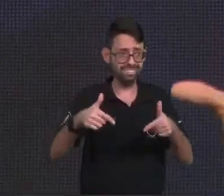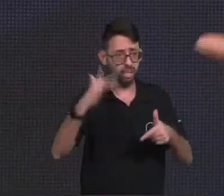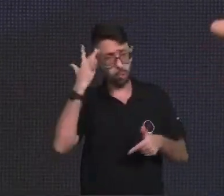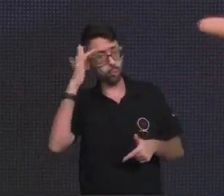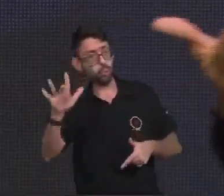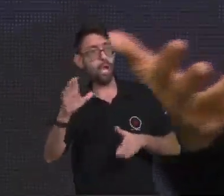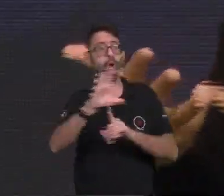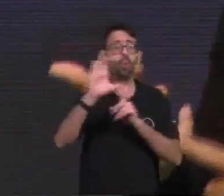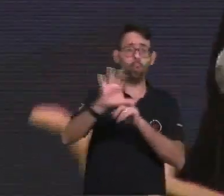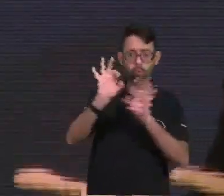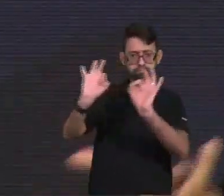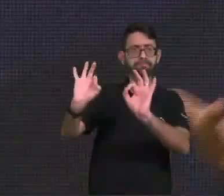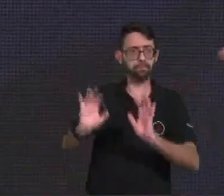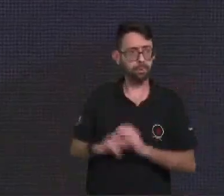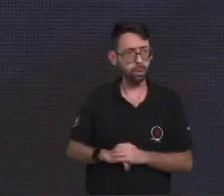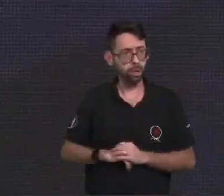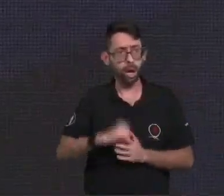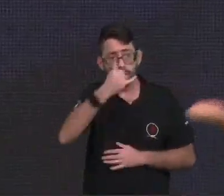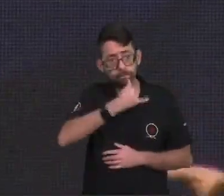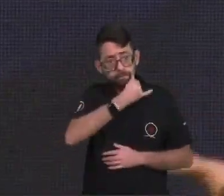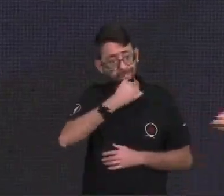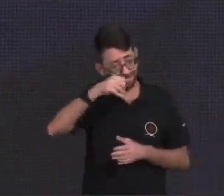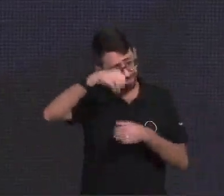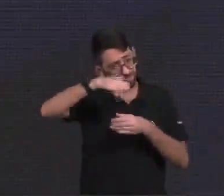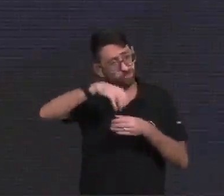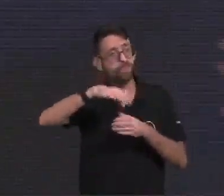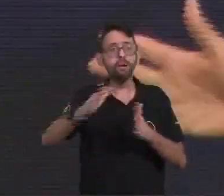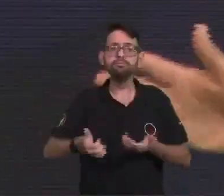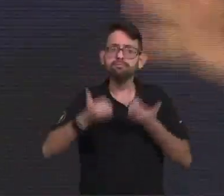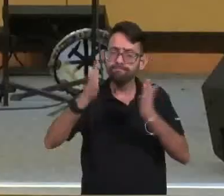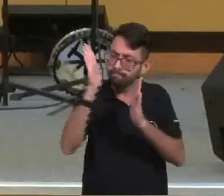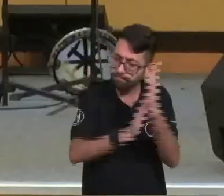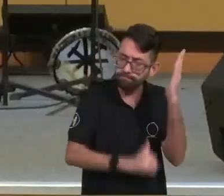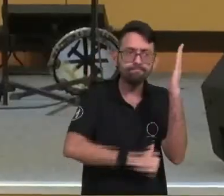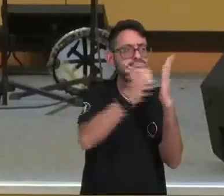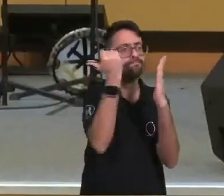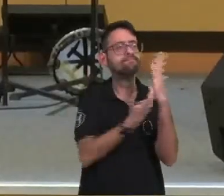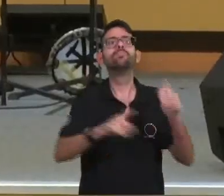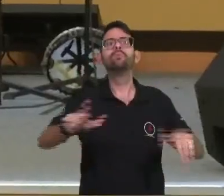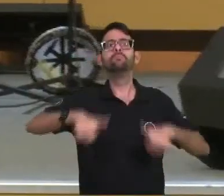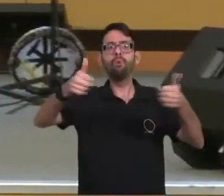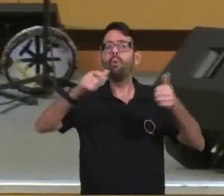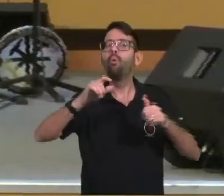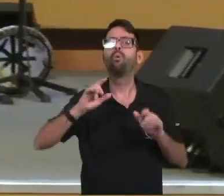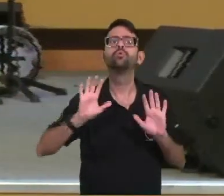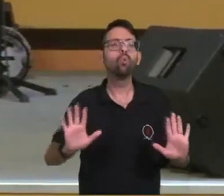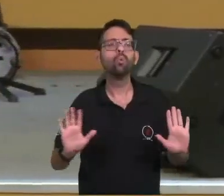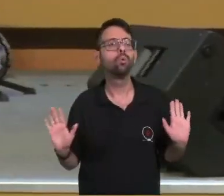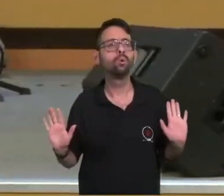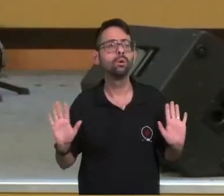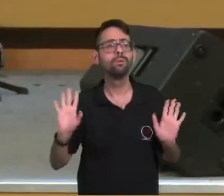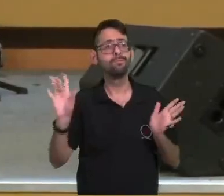cultinho, ofertinha, Páscoa, fiz tudinho. E esse maluco está aí querendo me arrebentar.